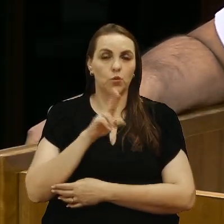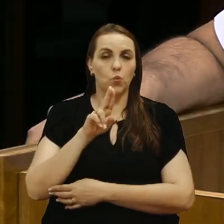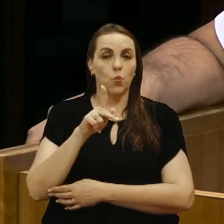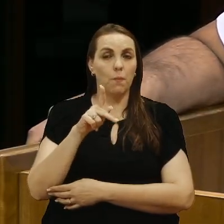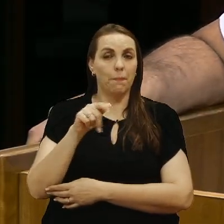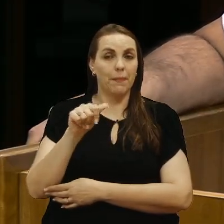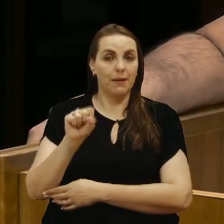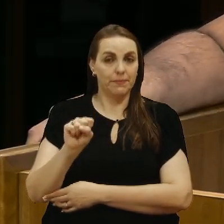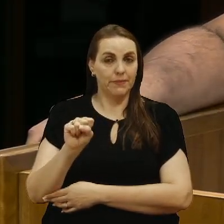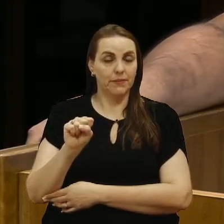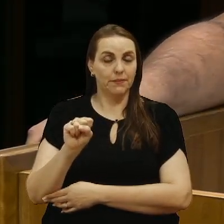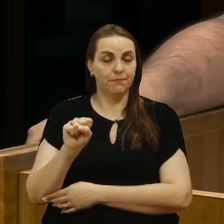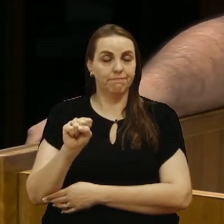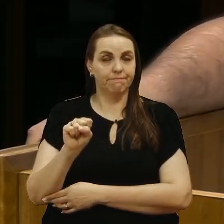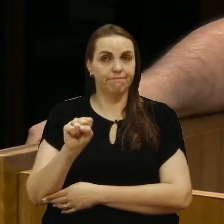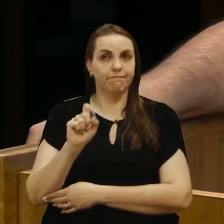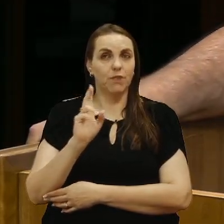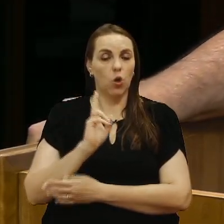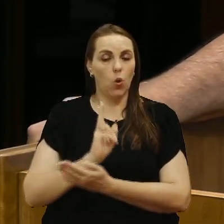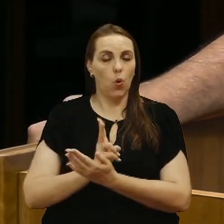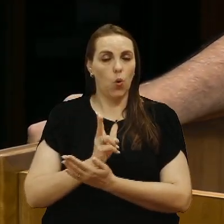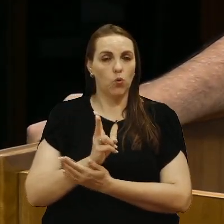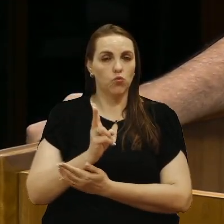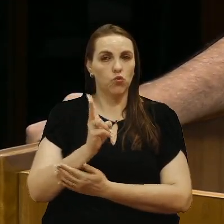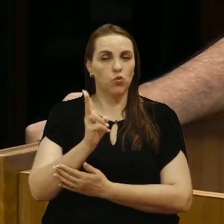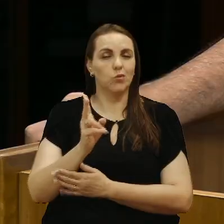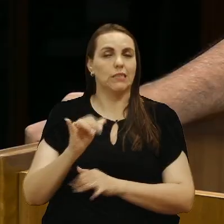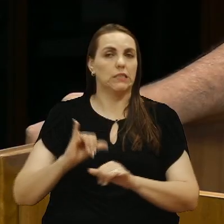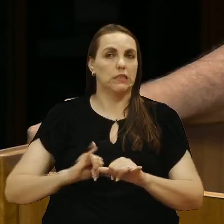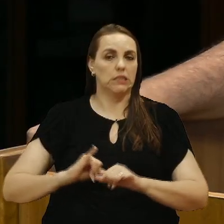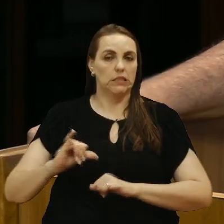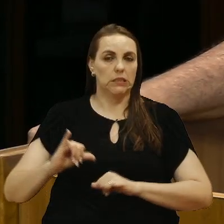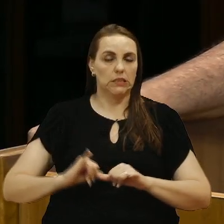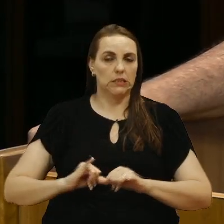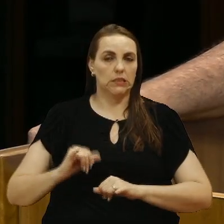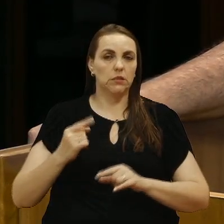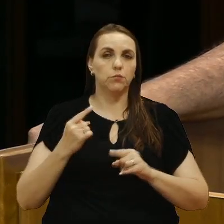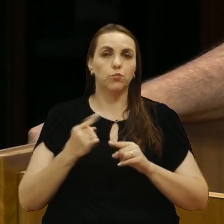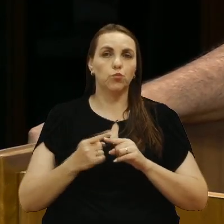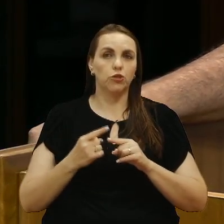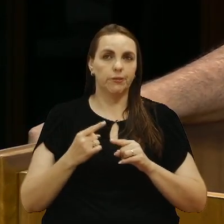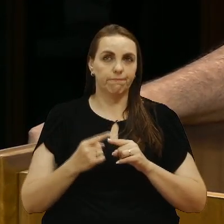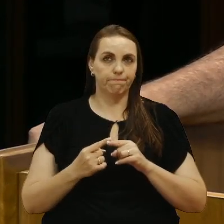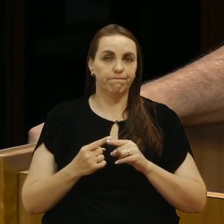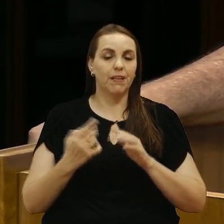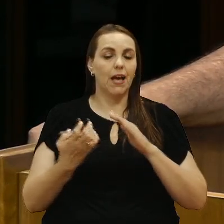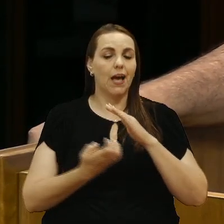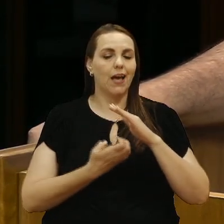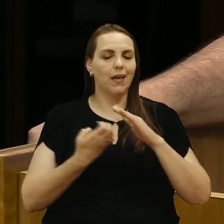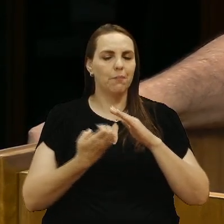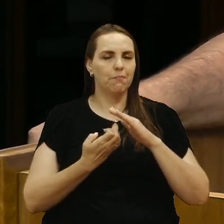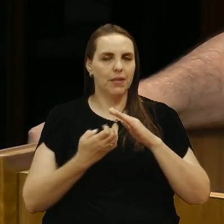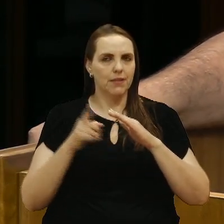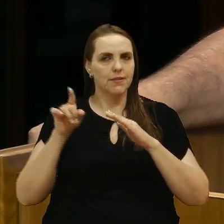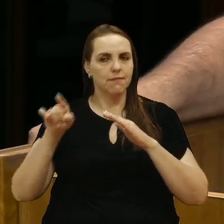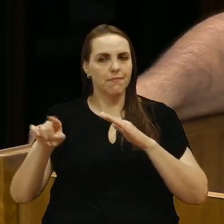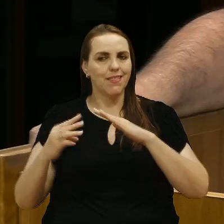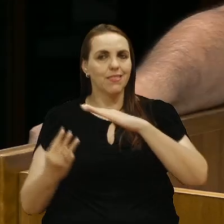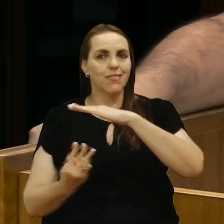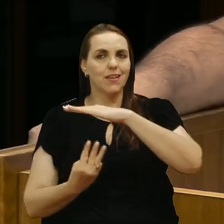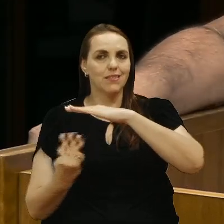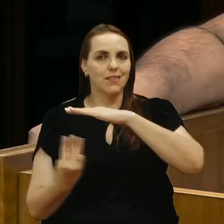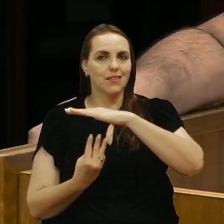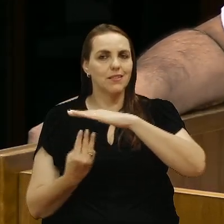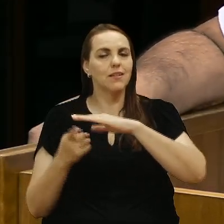UPAs que seguem sofrendo em razão da empresa terceirizada. Seguem